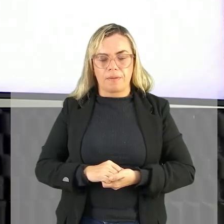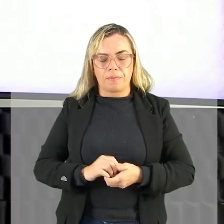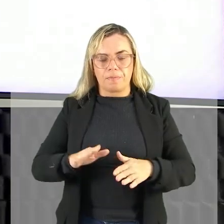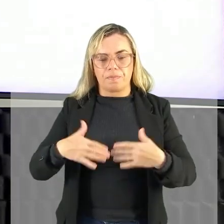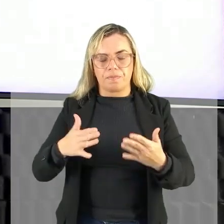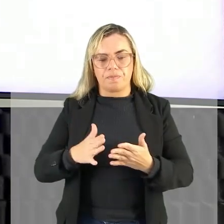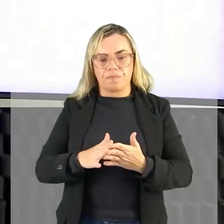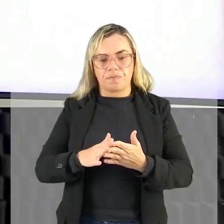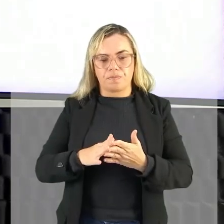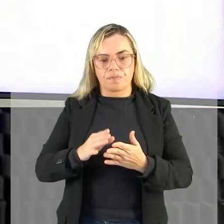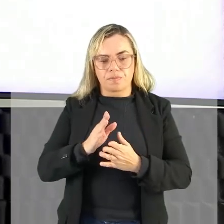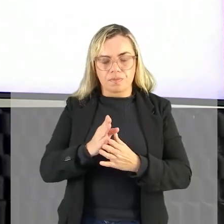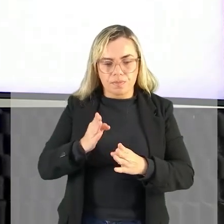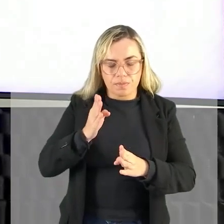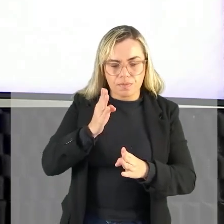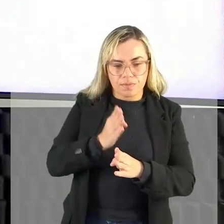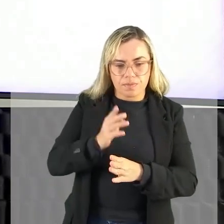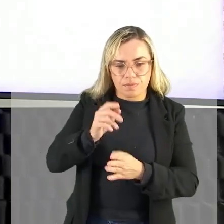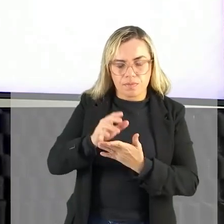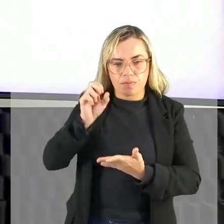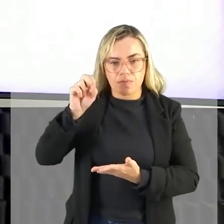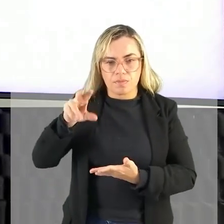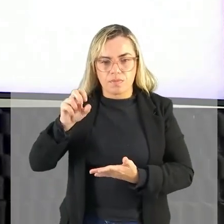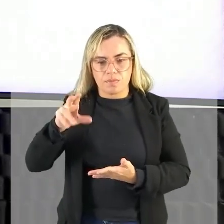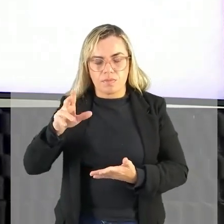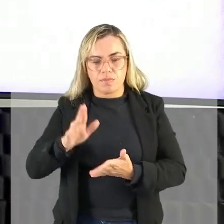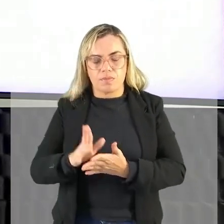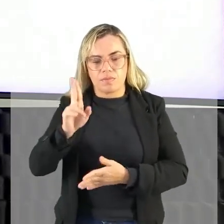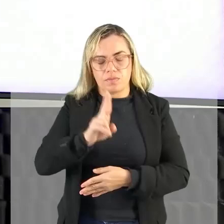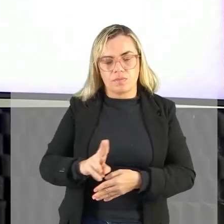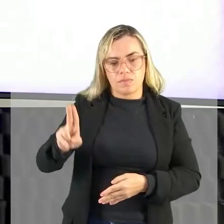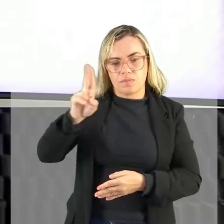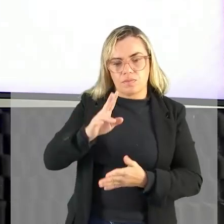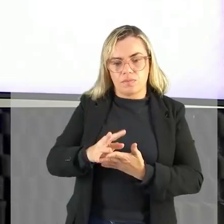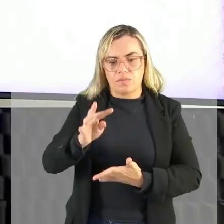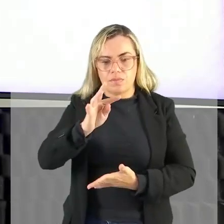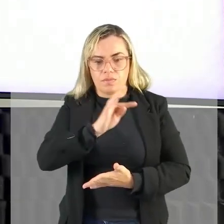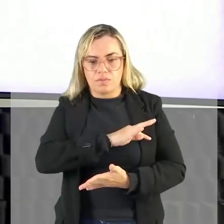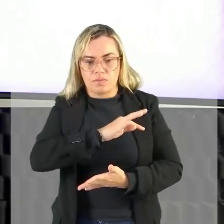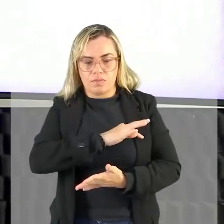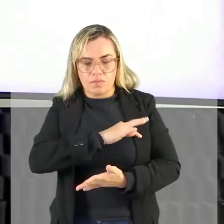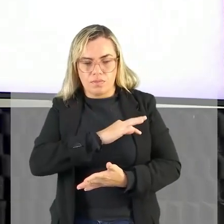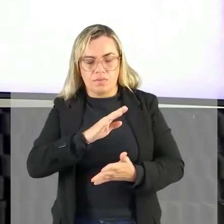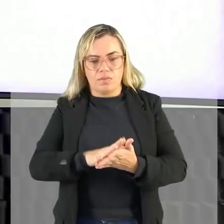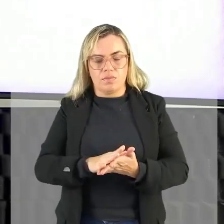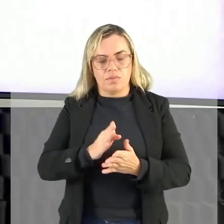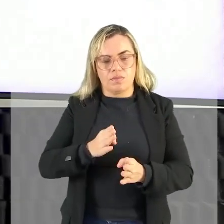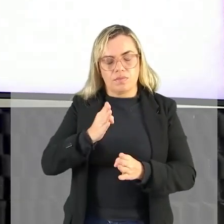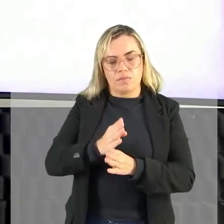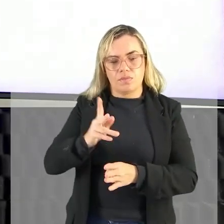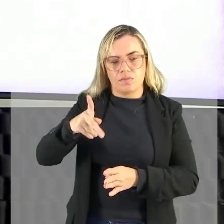a identificação desse vírus consegue sair utilizando a técnica de PCR, tá bom?